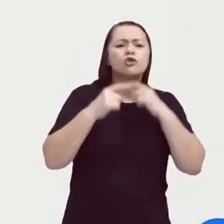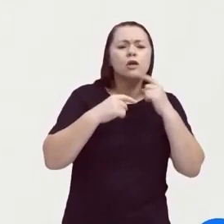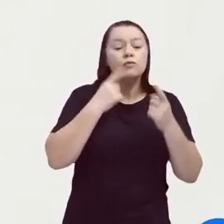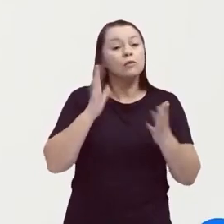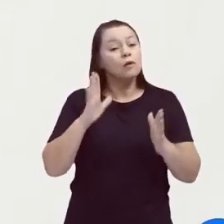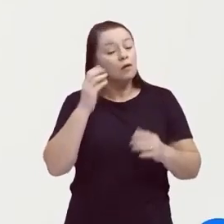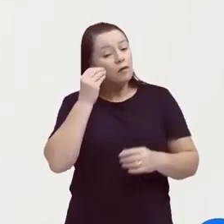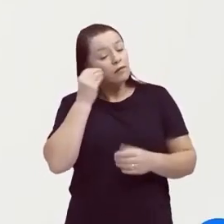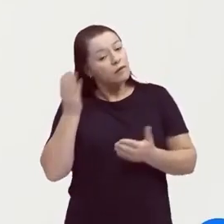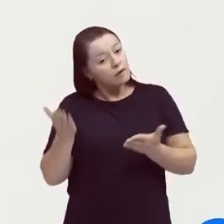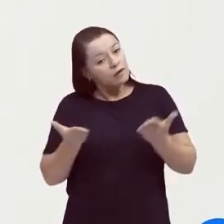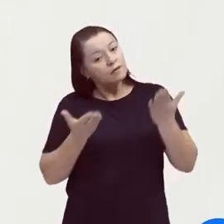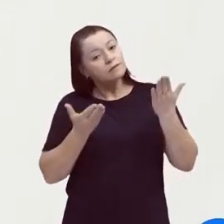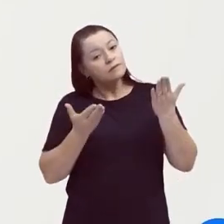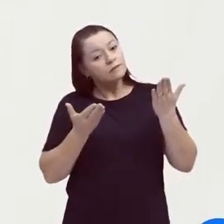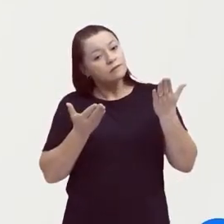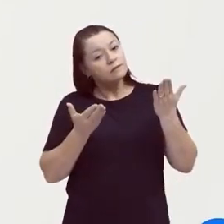tabela, ó.